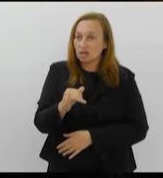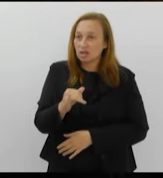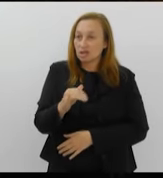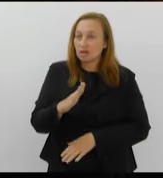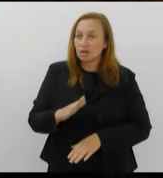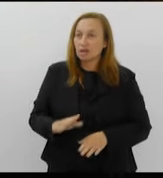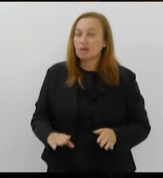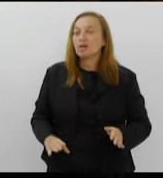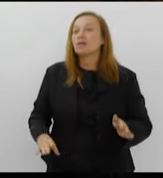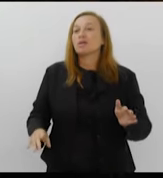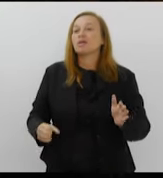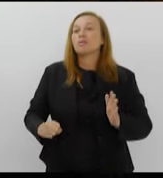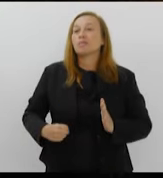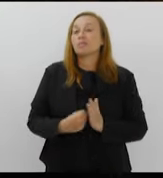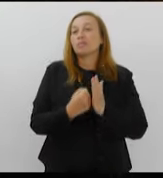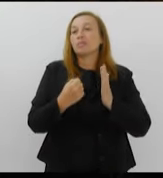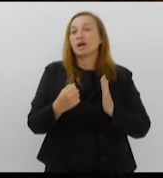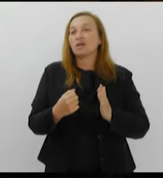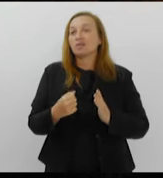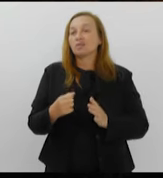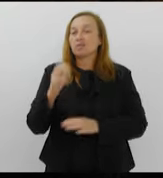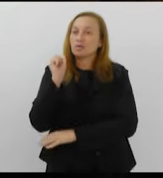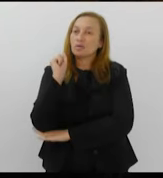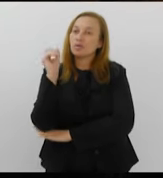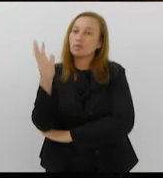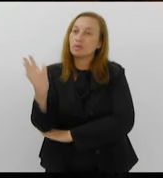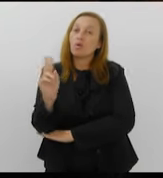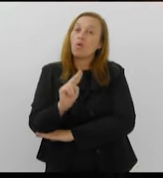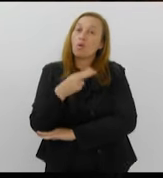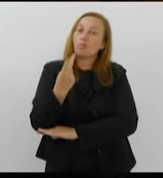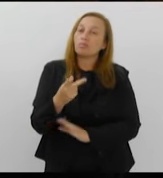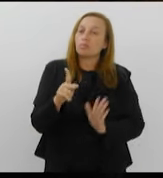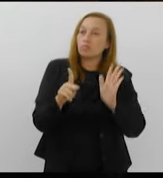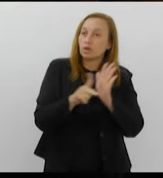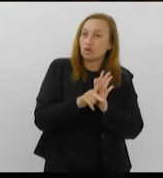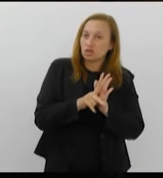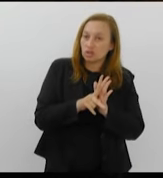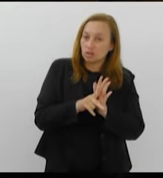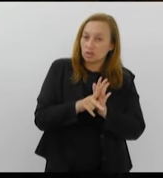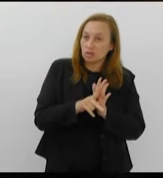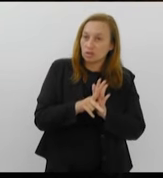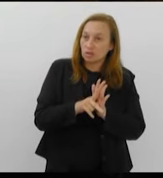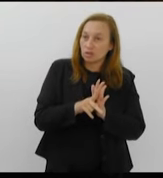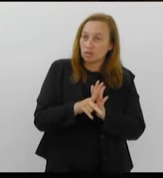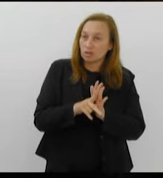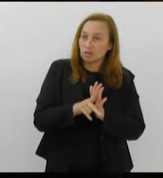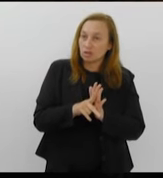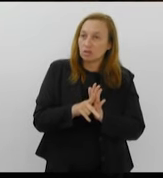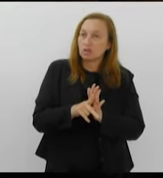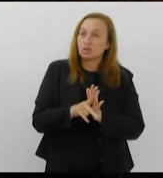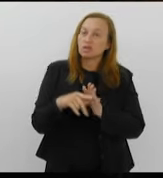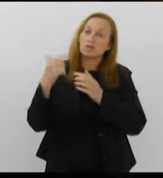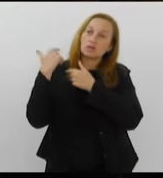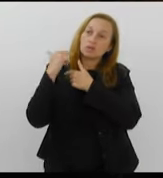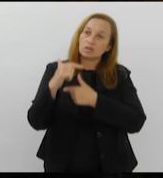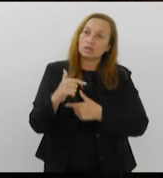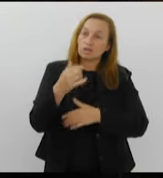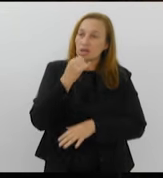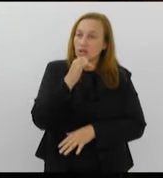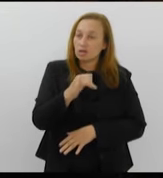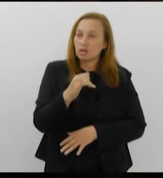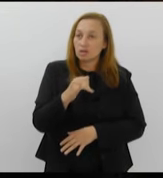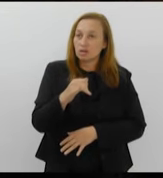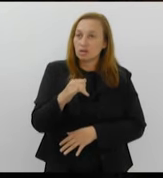ambiental ou, alternativamente, projetos de conservação de energia em prédios públicos, de iluminação